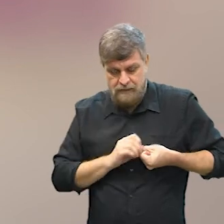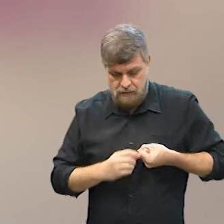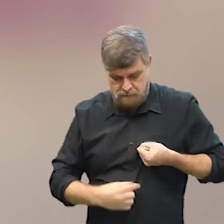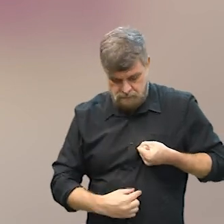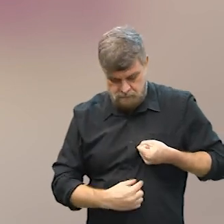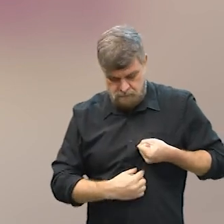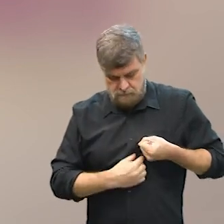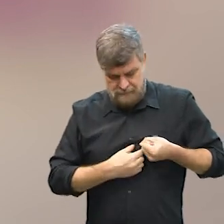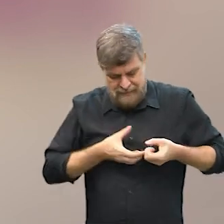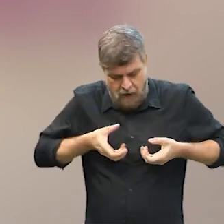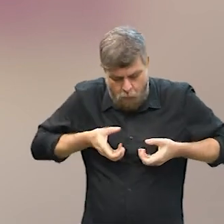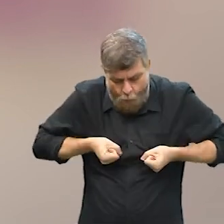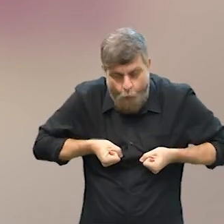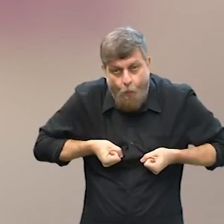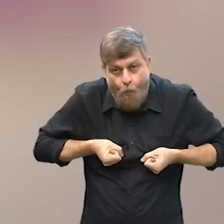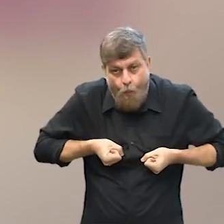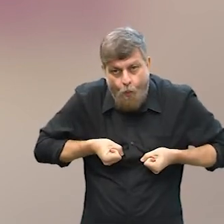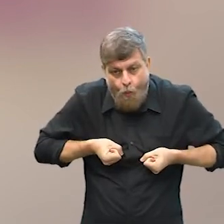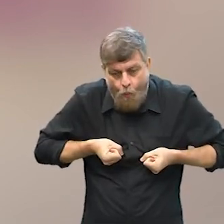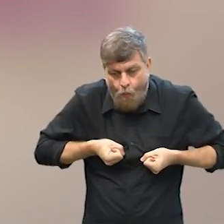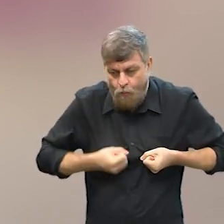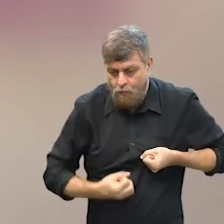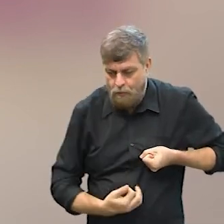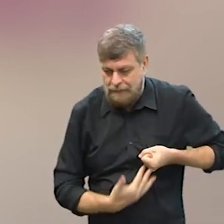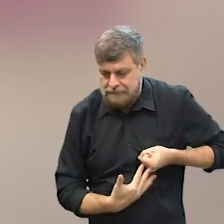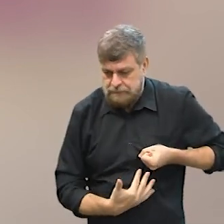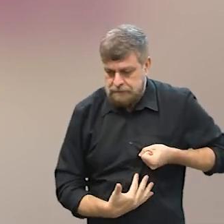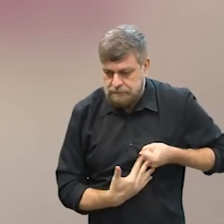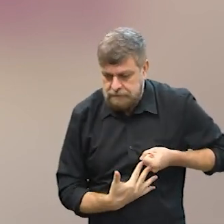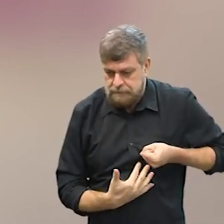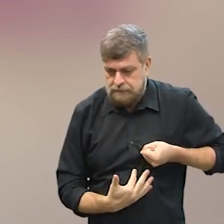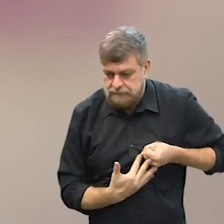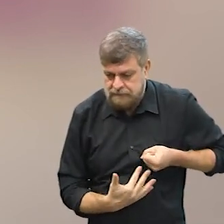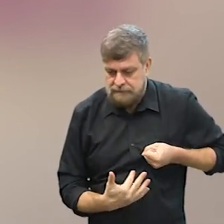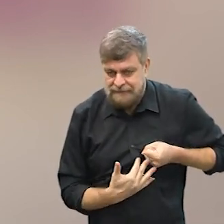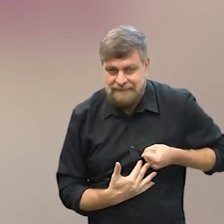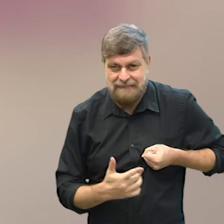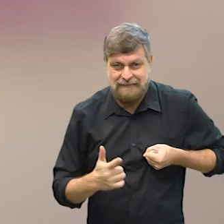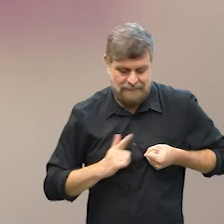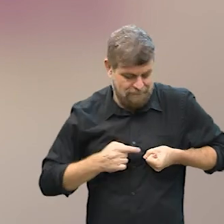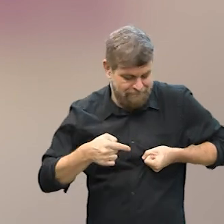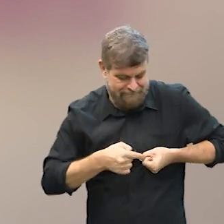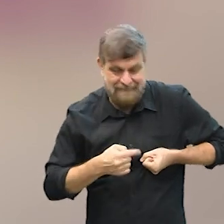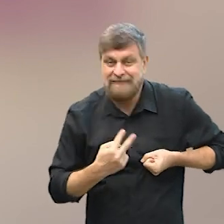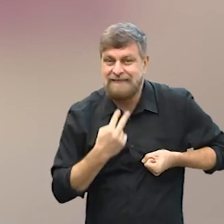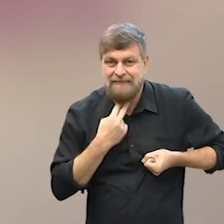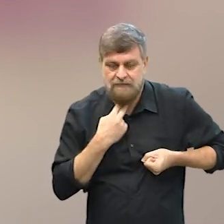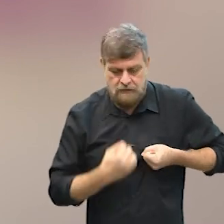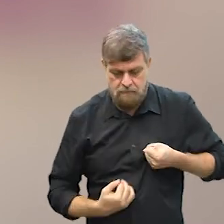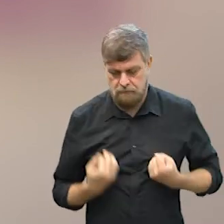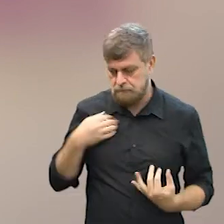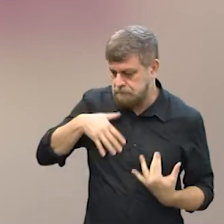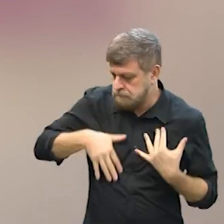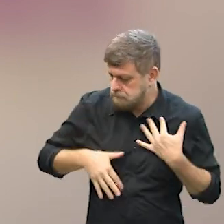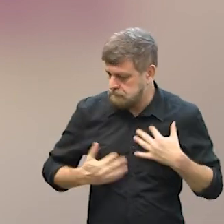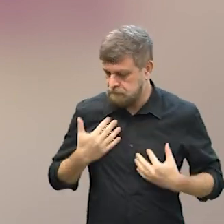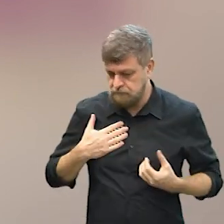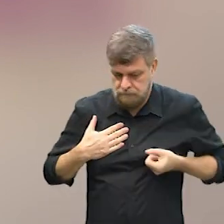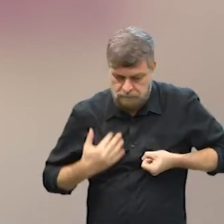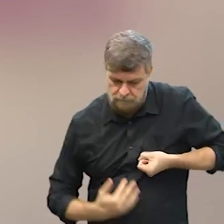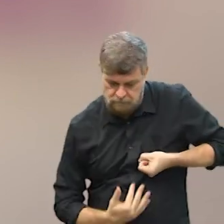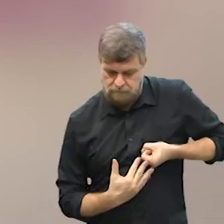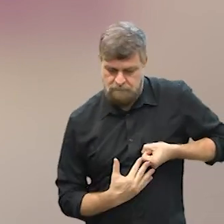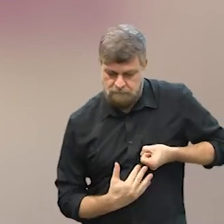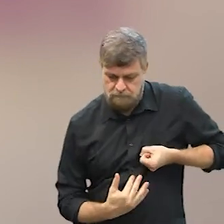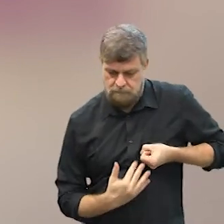artérias pulmonares têm entupimentos totais ou parciais por causa de coágulos que se deslocaram para lá, para dentro dos